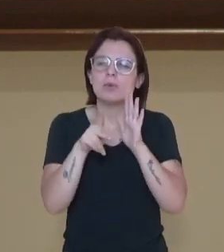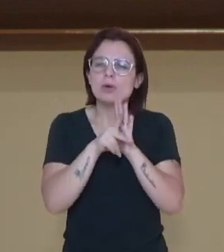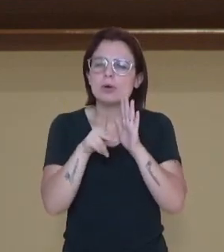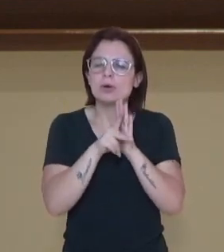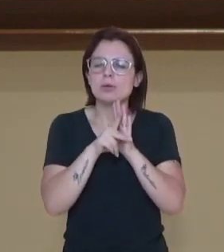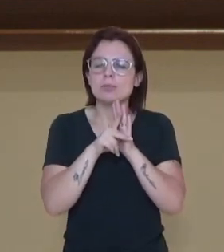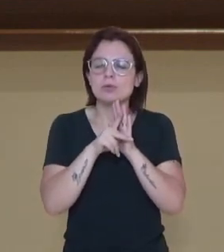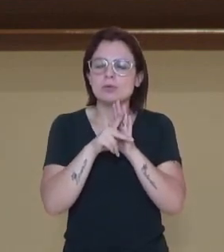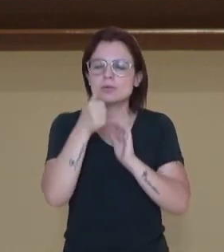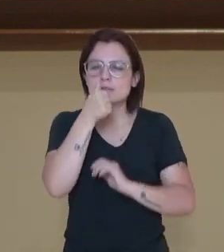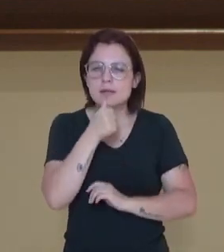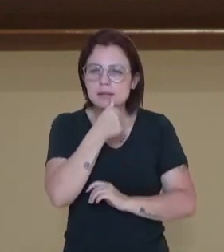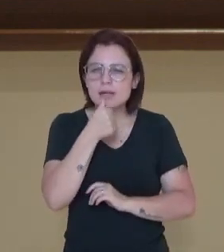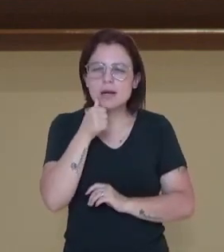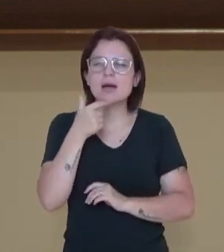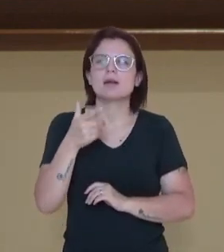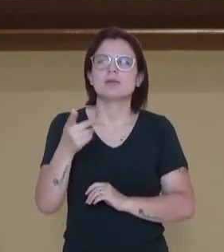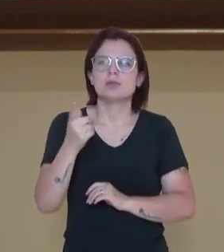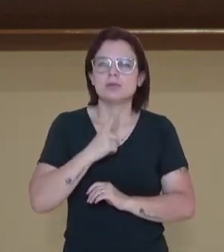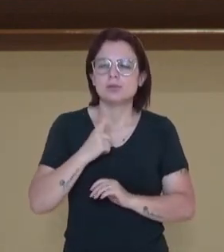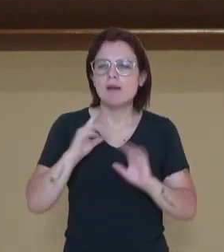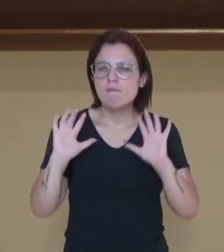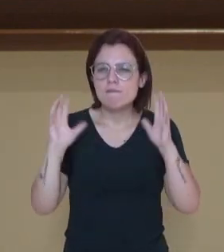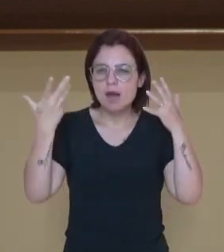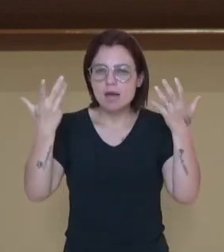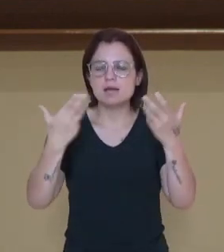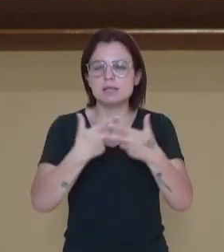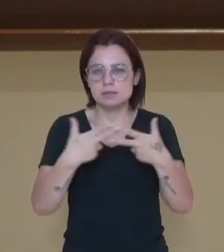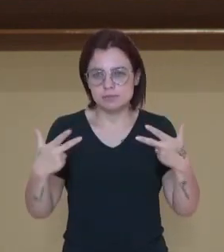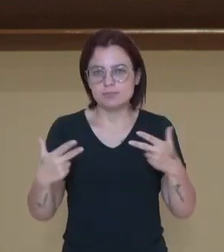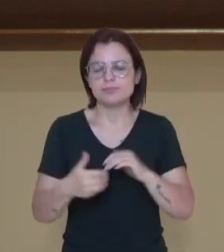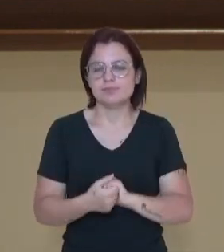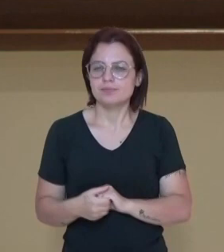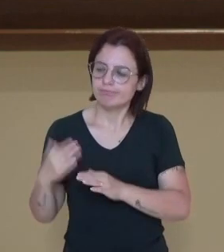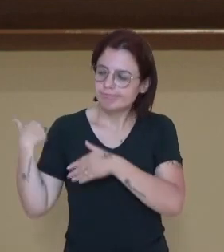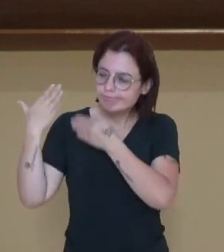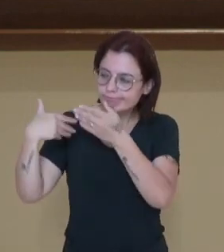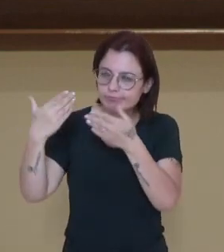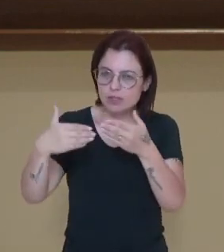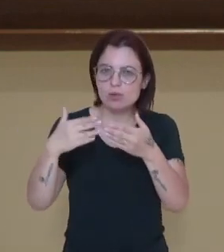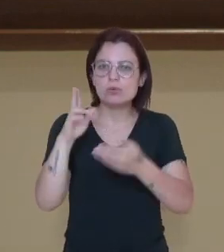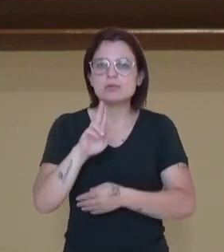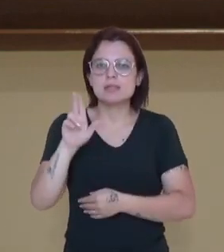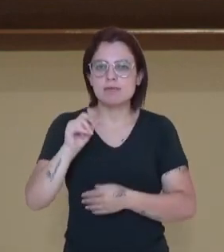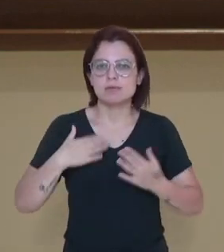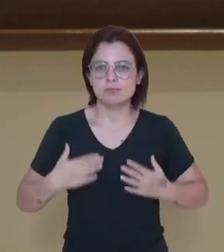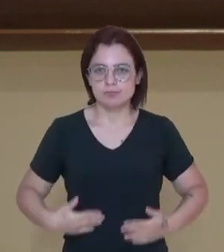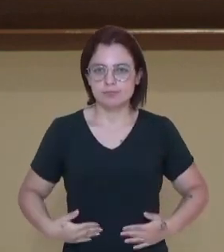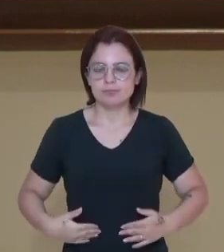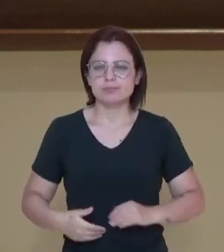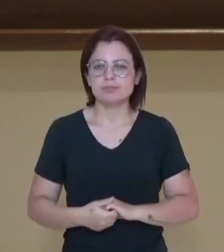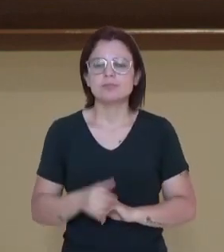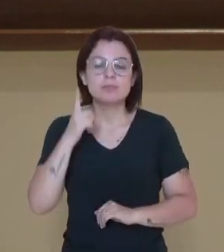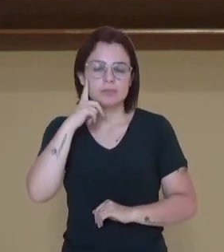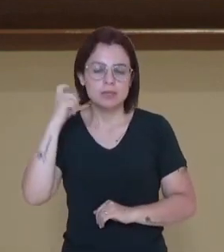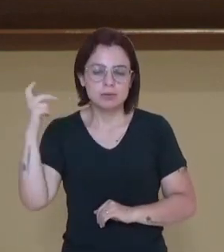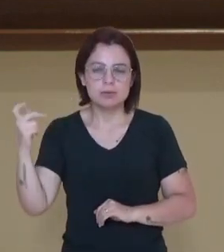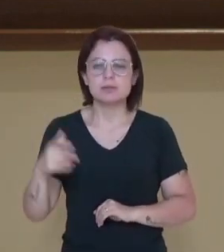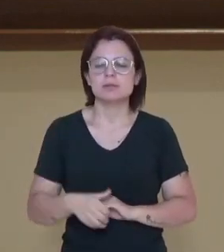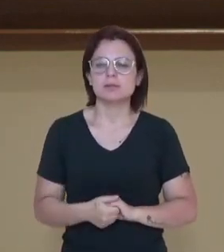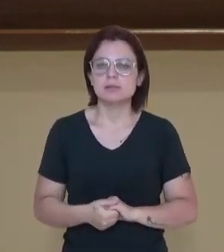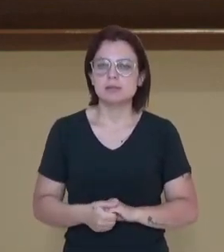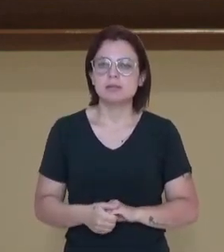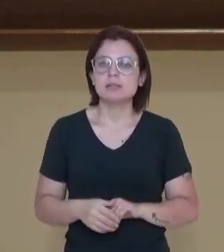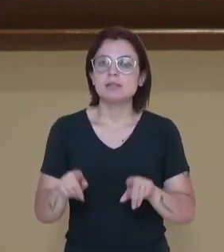nas comemorações. Então, nos tempos primitivos, o homem utilizava o próprio corpo para produzir sonoridades e também utilizava